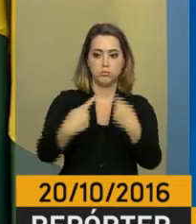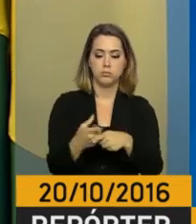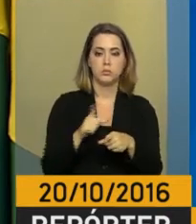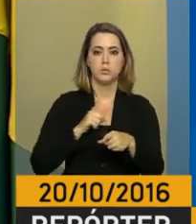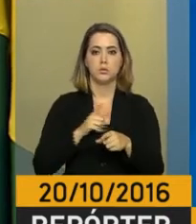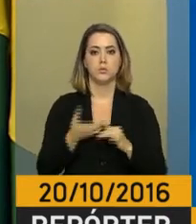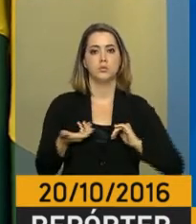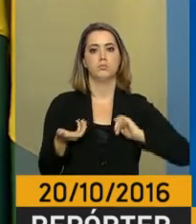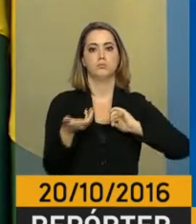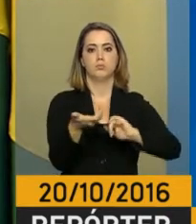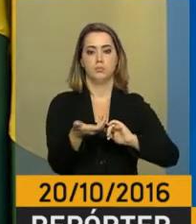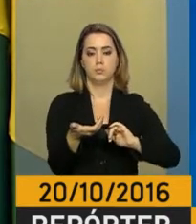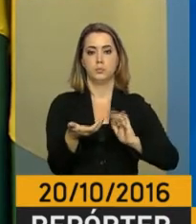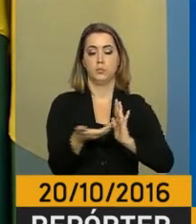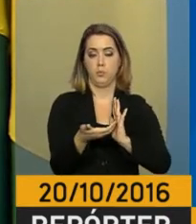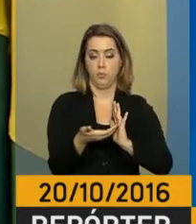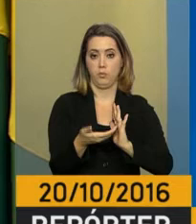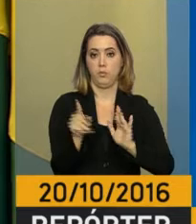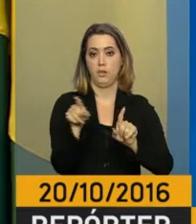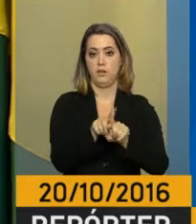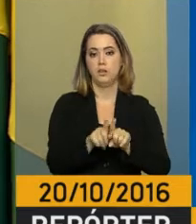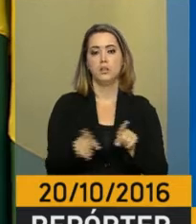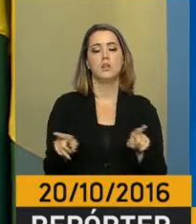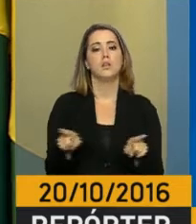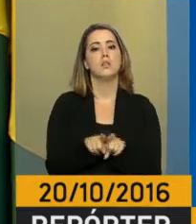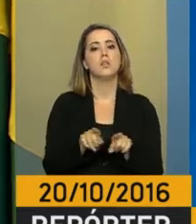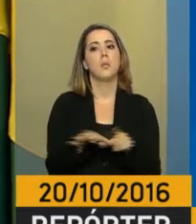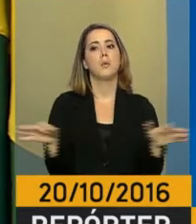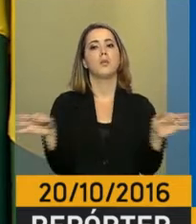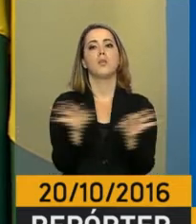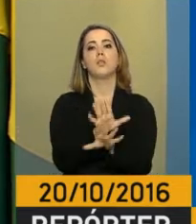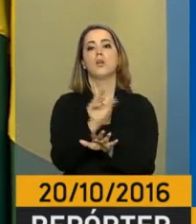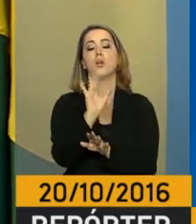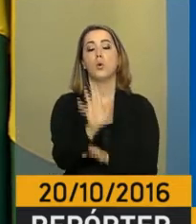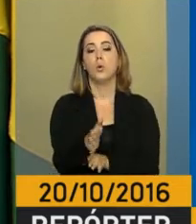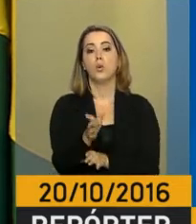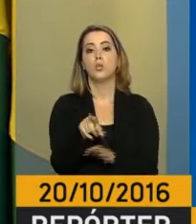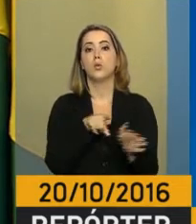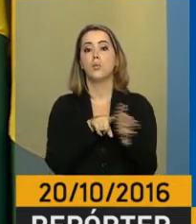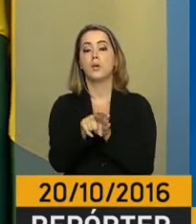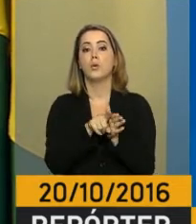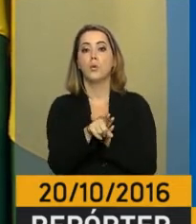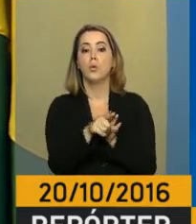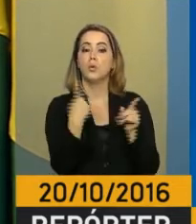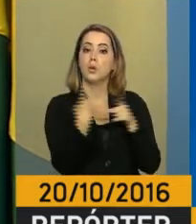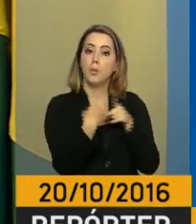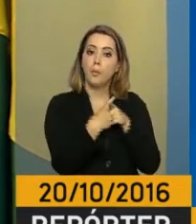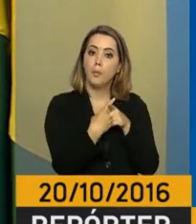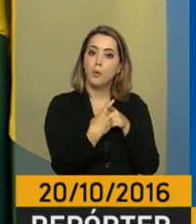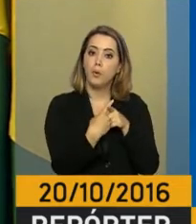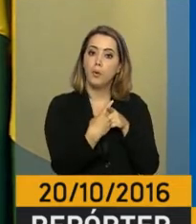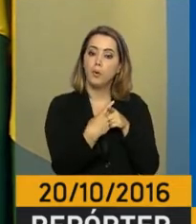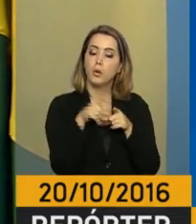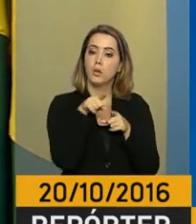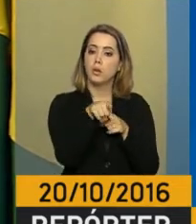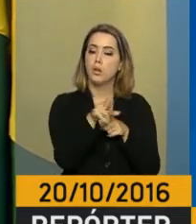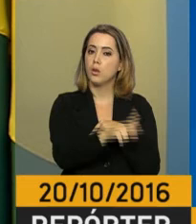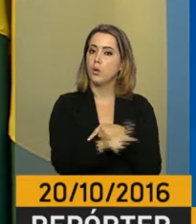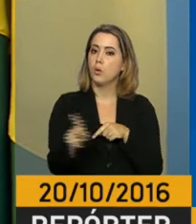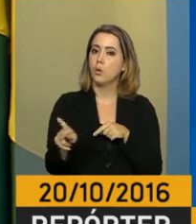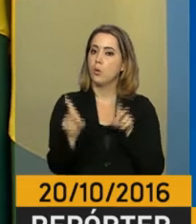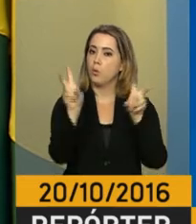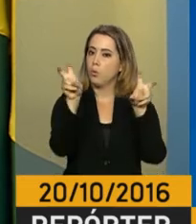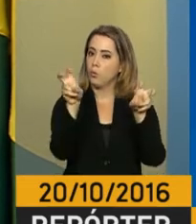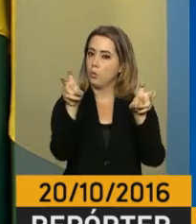dos Deputados. Finalmente, é uma pergunta que busca saber por que o presidente, e cito, aspiado, teria